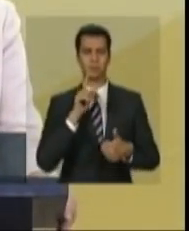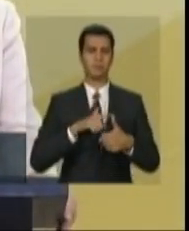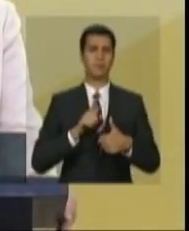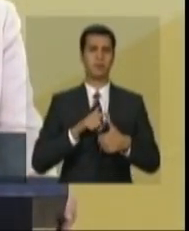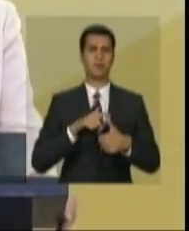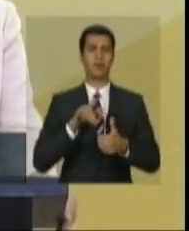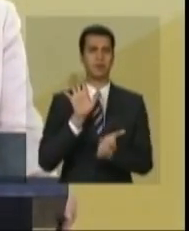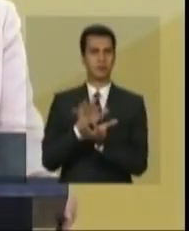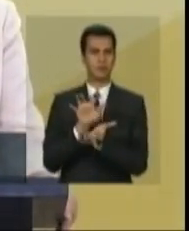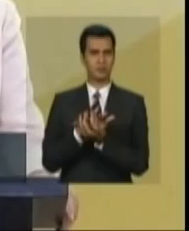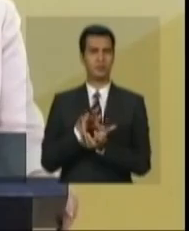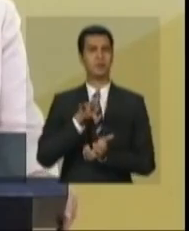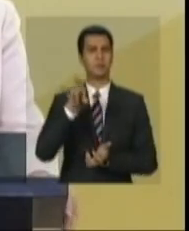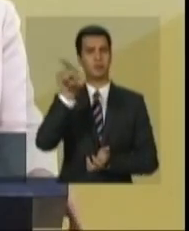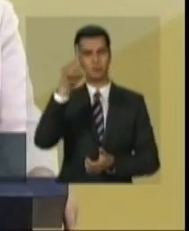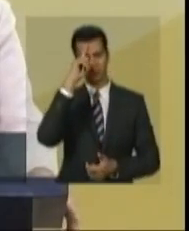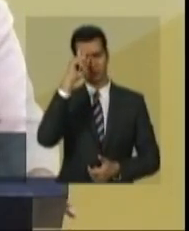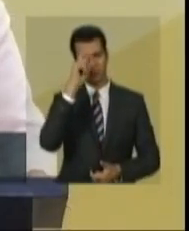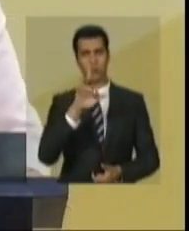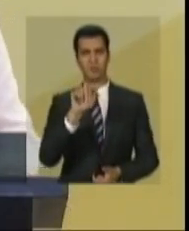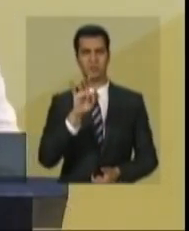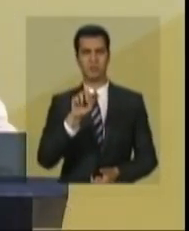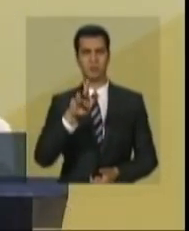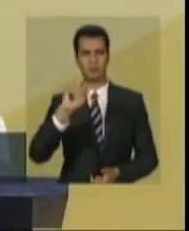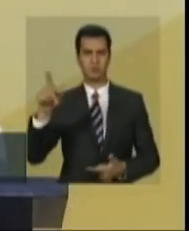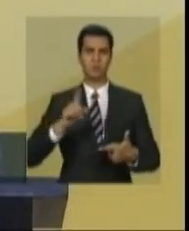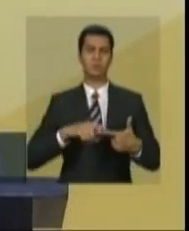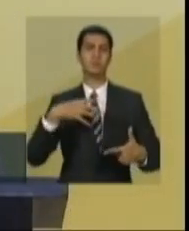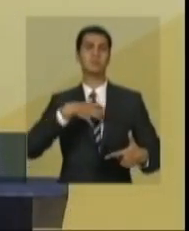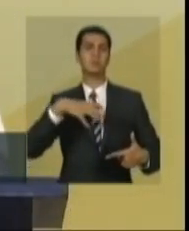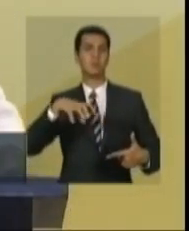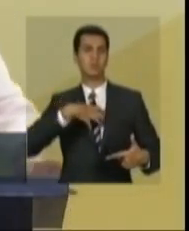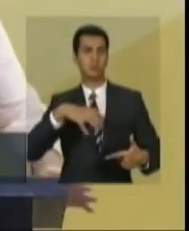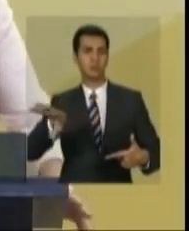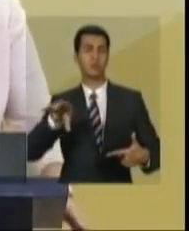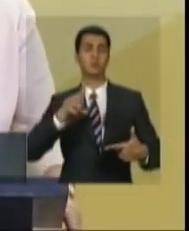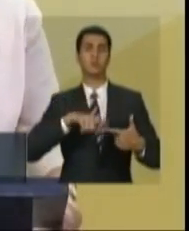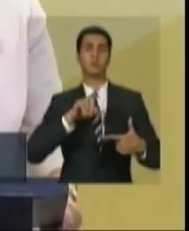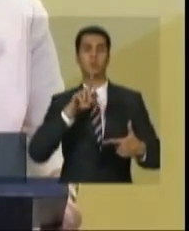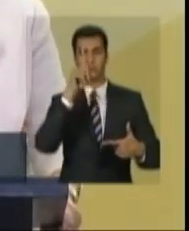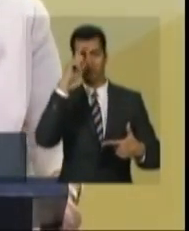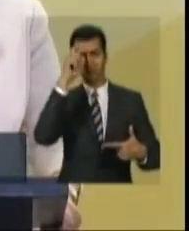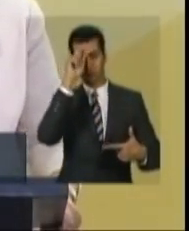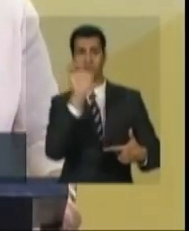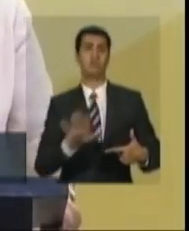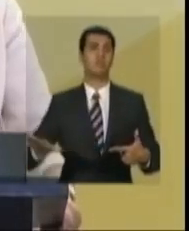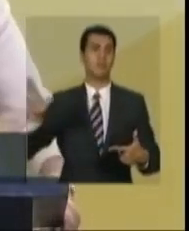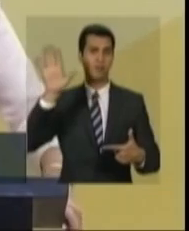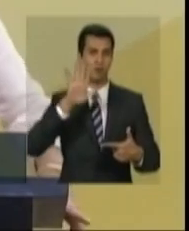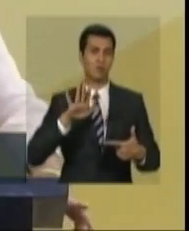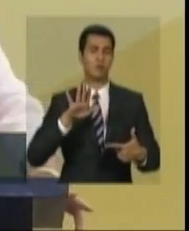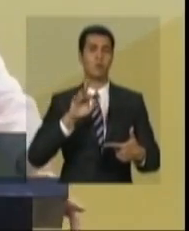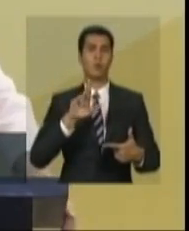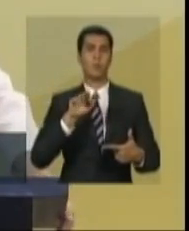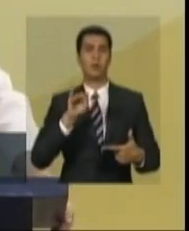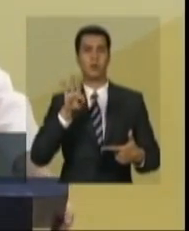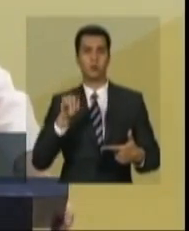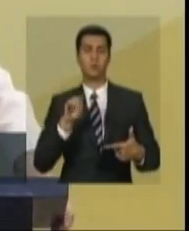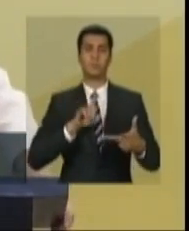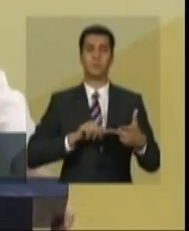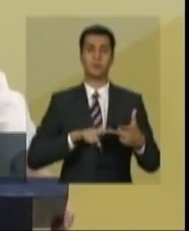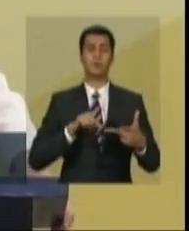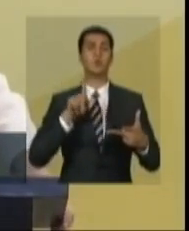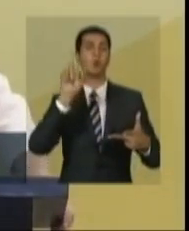com o Hospital da Restauração. Em Salvador, com o Hospital Geral Roberto Santos. Em